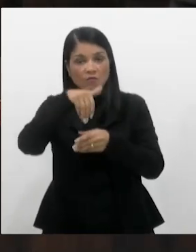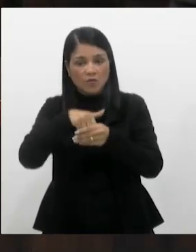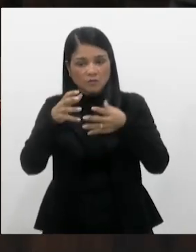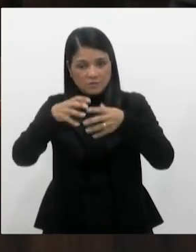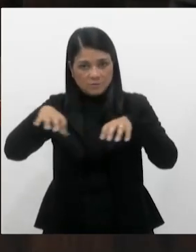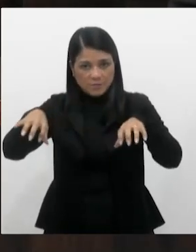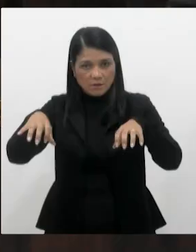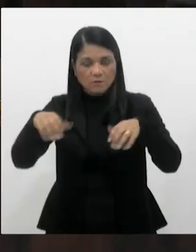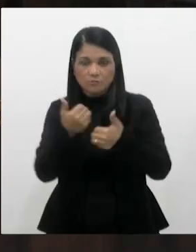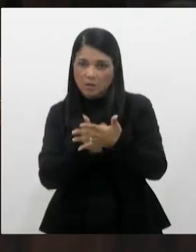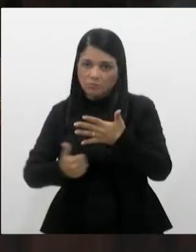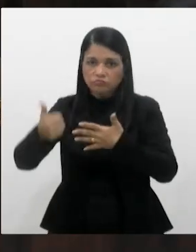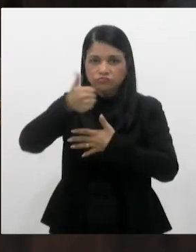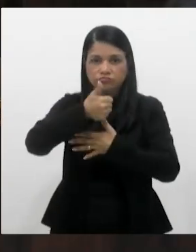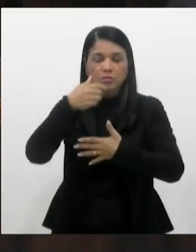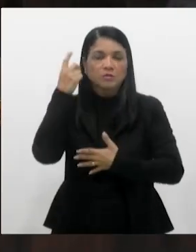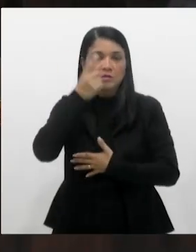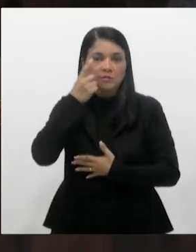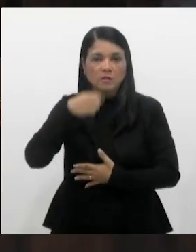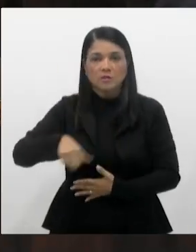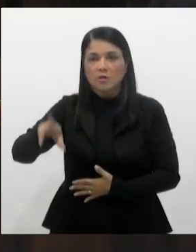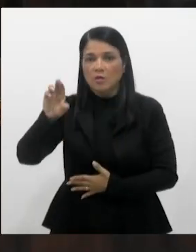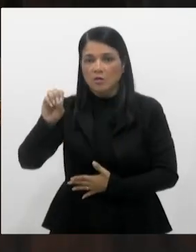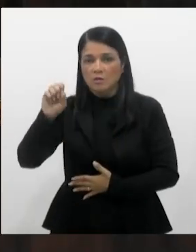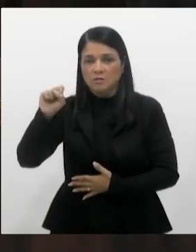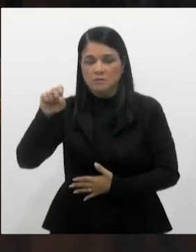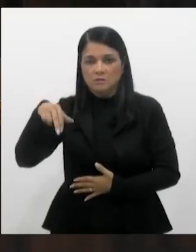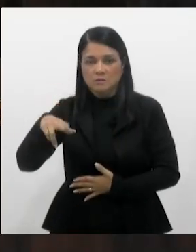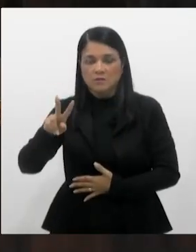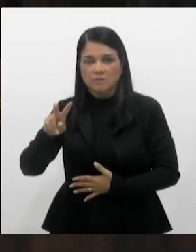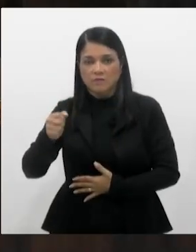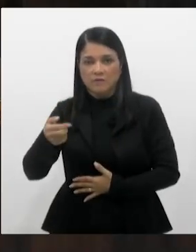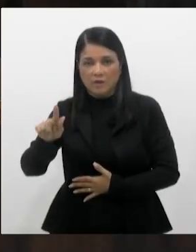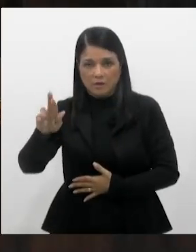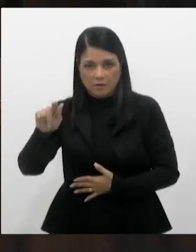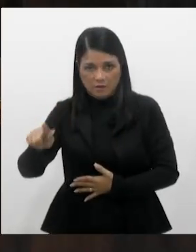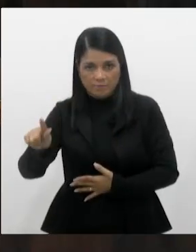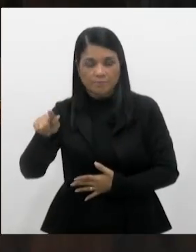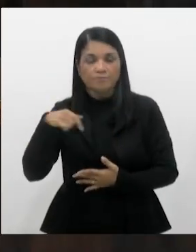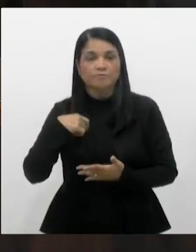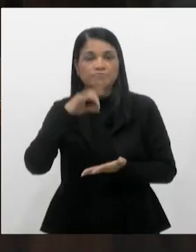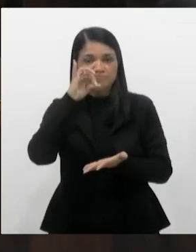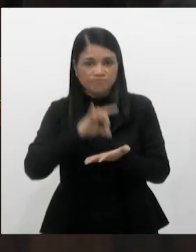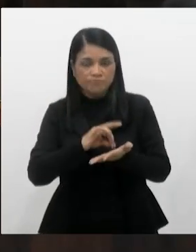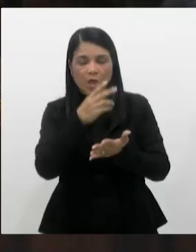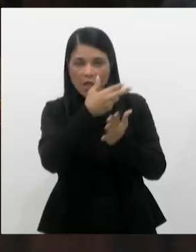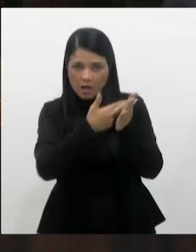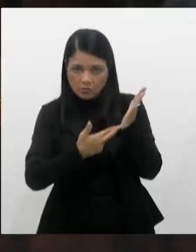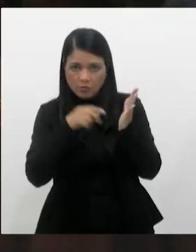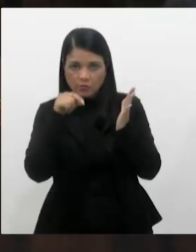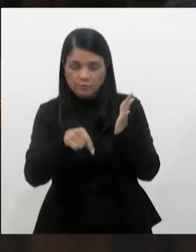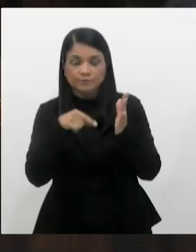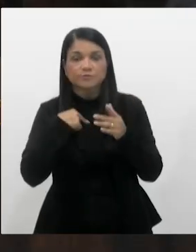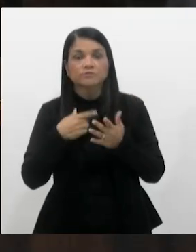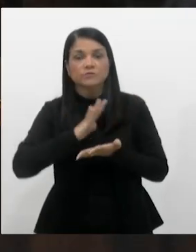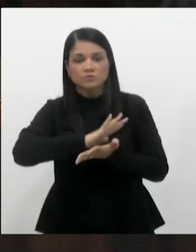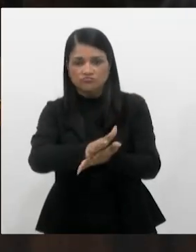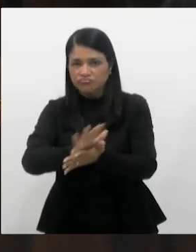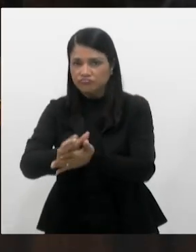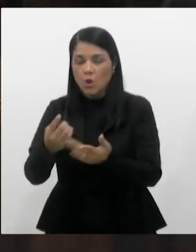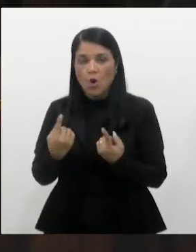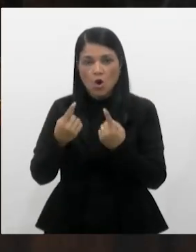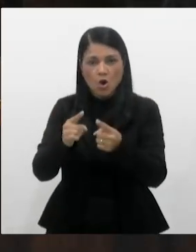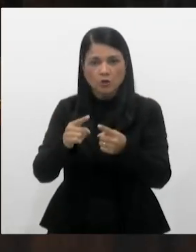pela juridicidade do deputado Rosenberg Reis, relator original. De combate às discriminações e preconceitos de raça,